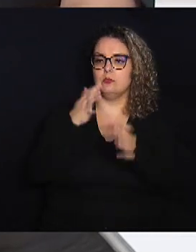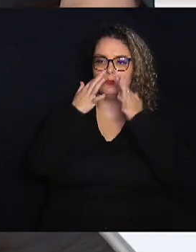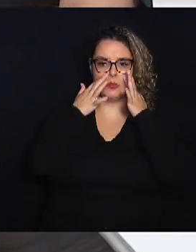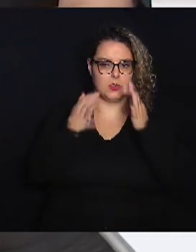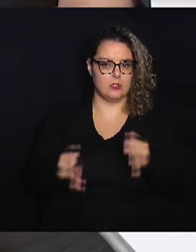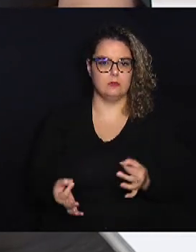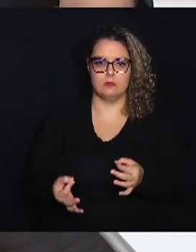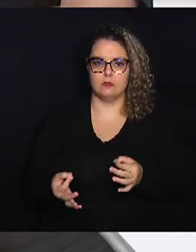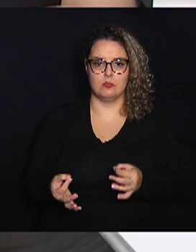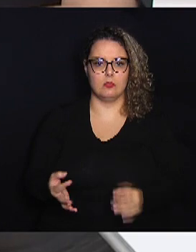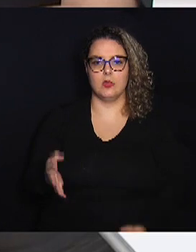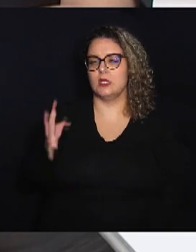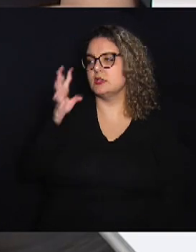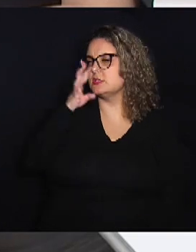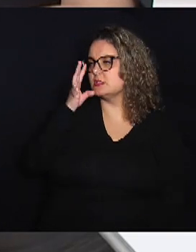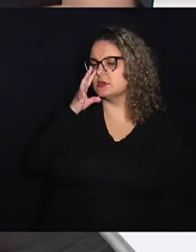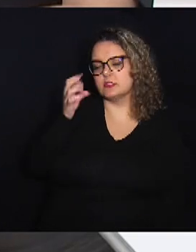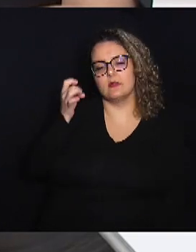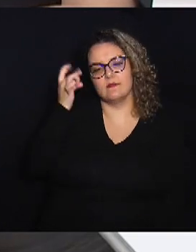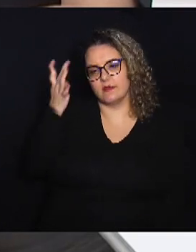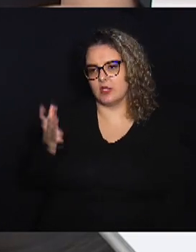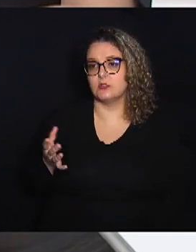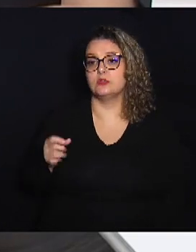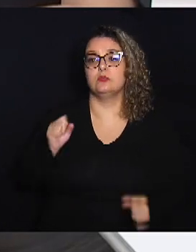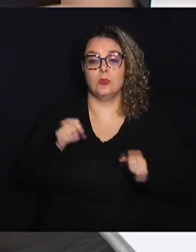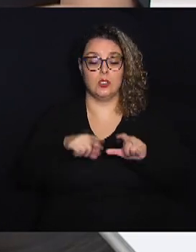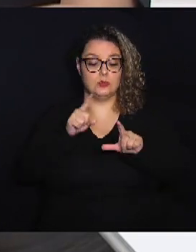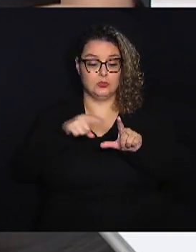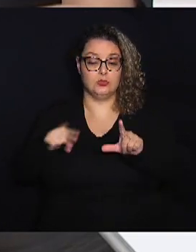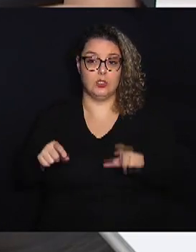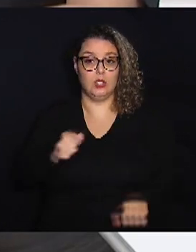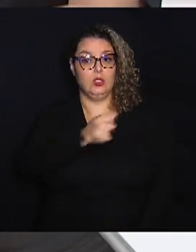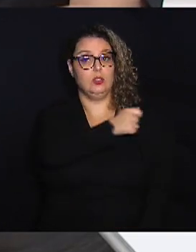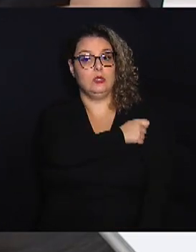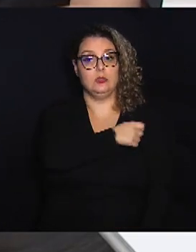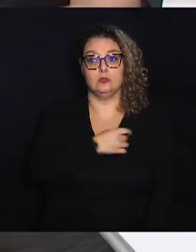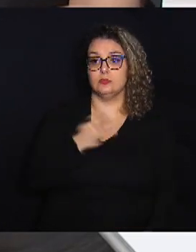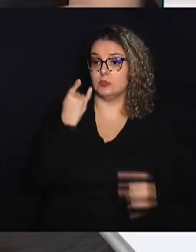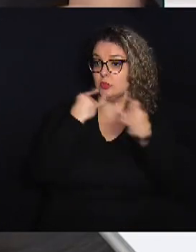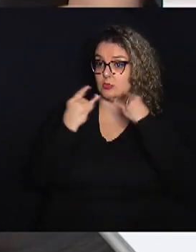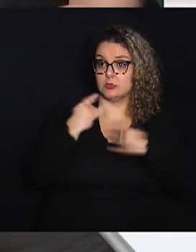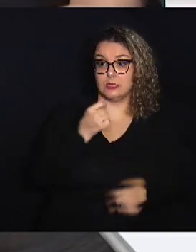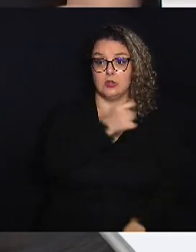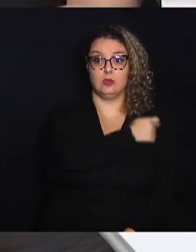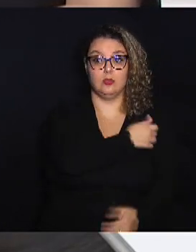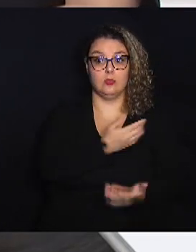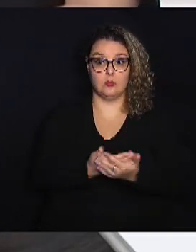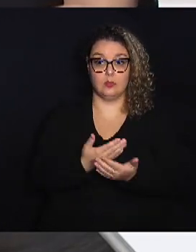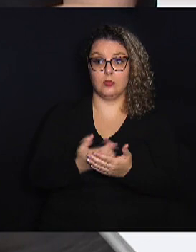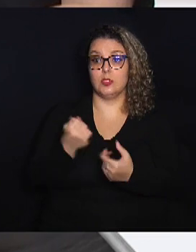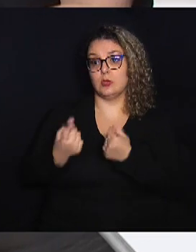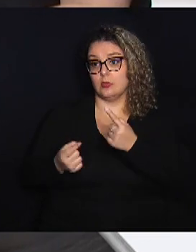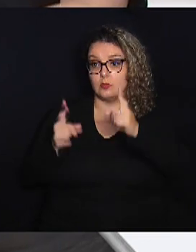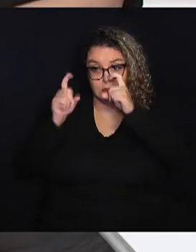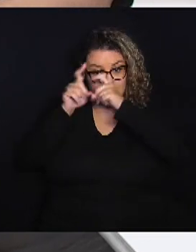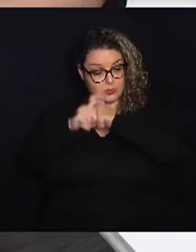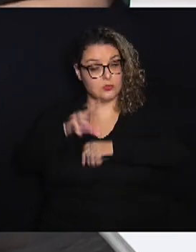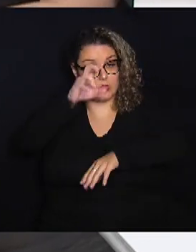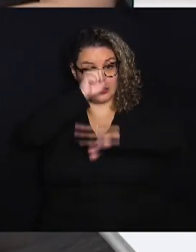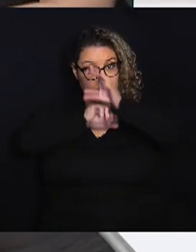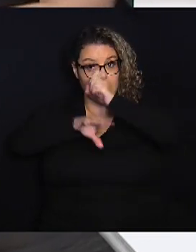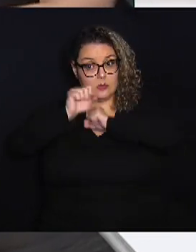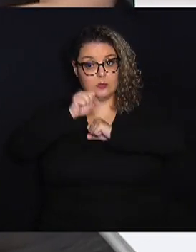muito disperso, aquilo pode ser um indicativo de que o aluno não está interessado na aula por uma dificuldade na aprendizagem